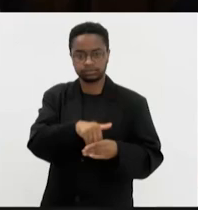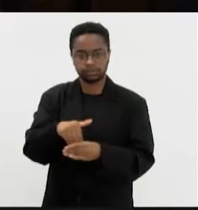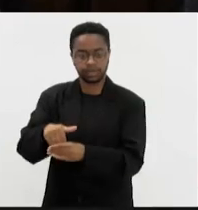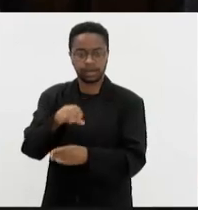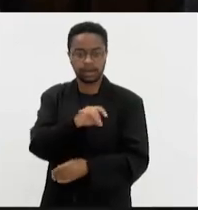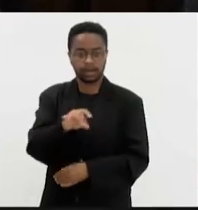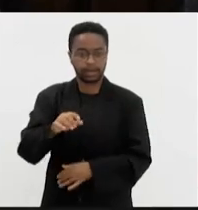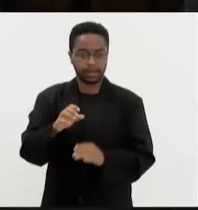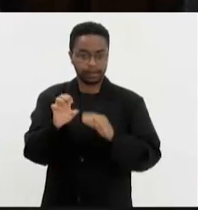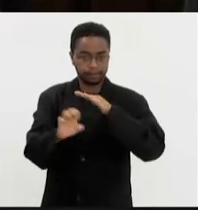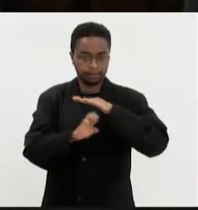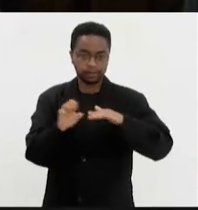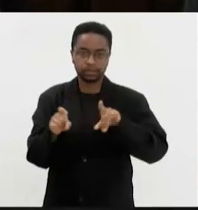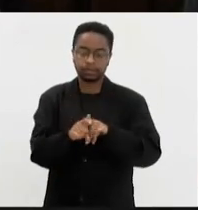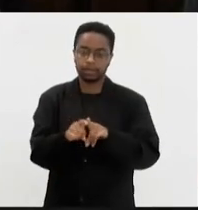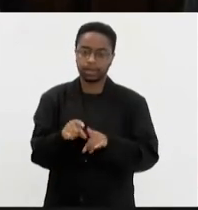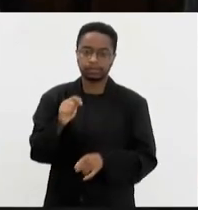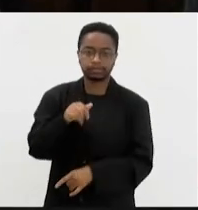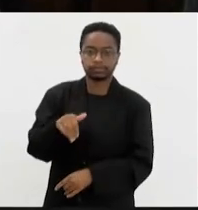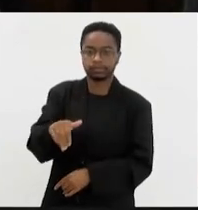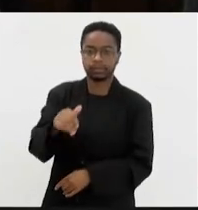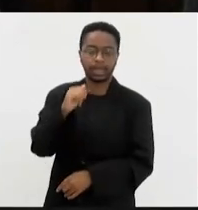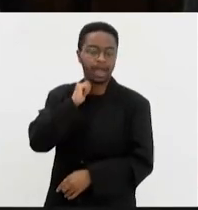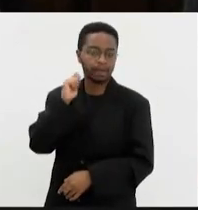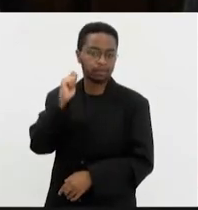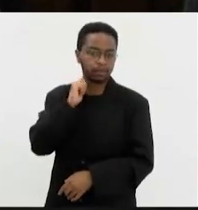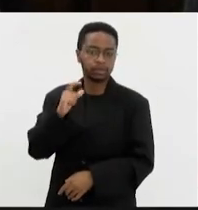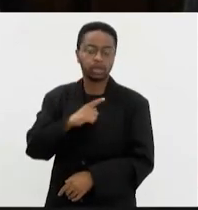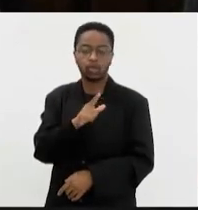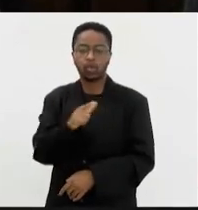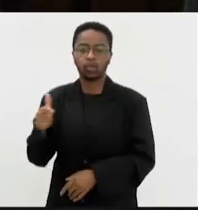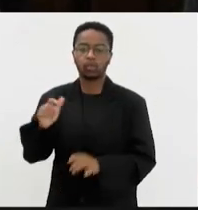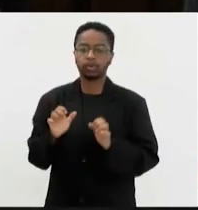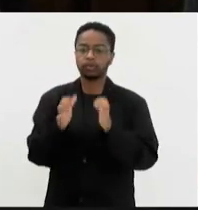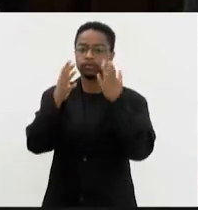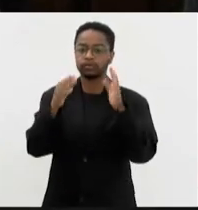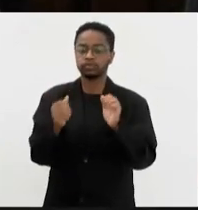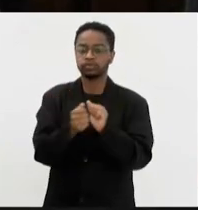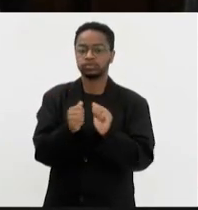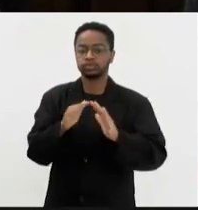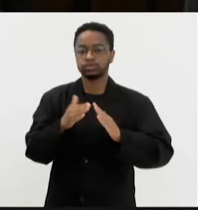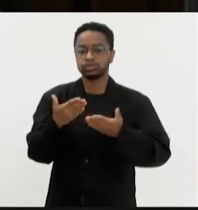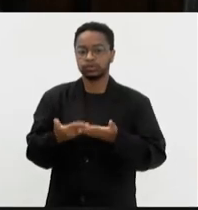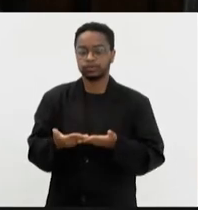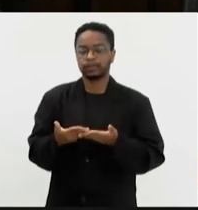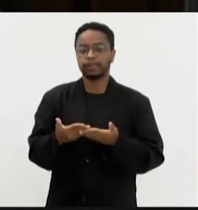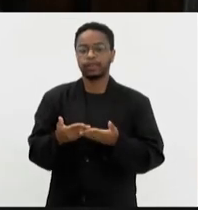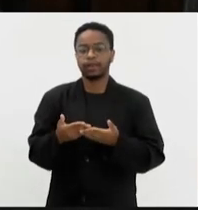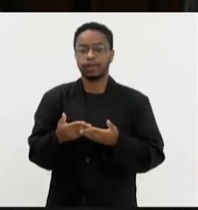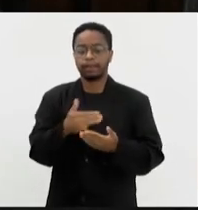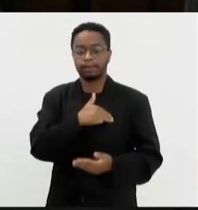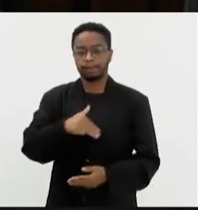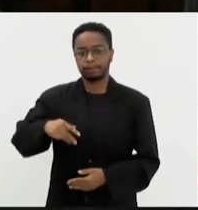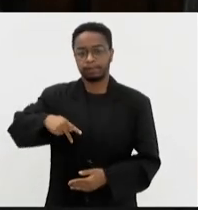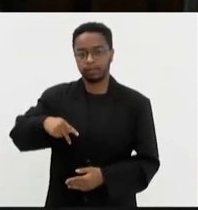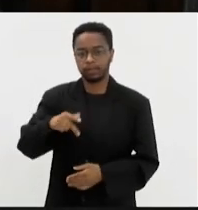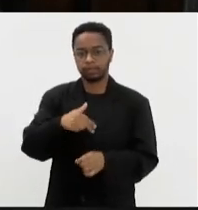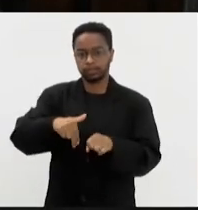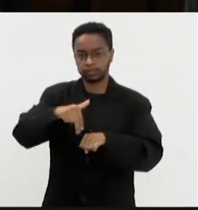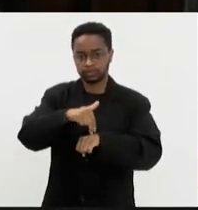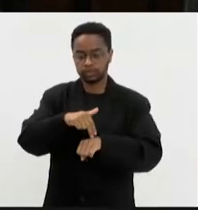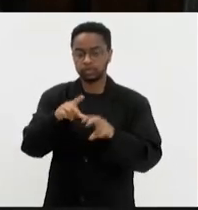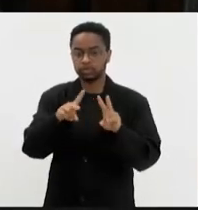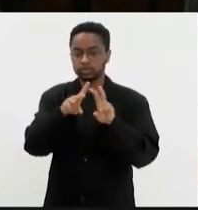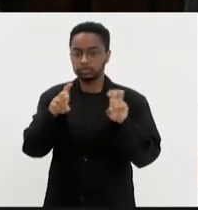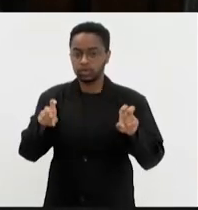vamos fazer também em abril um outro evento com a escola da da do Ministério Público da União sobre eh eh